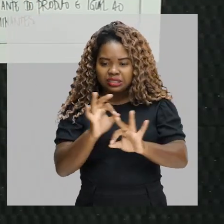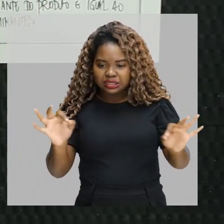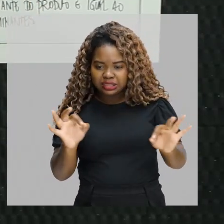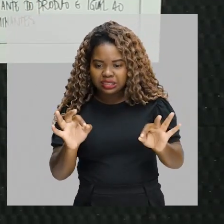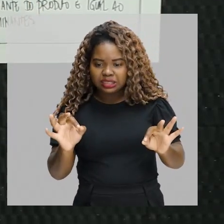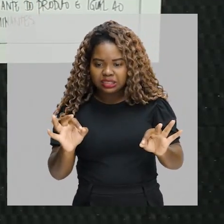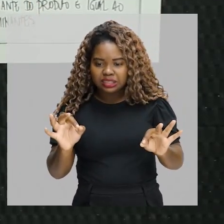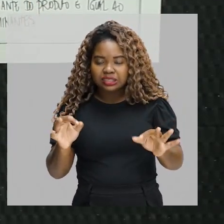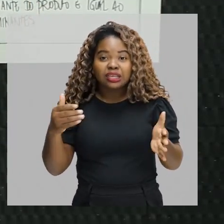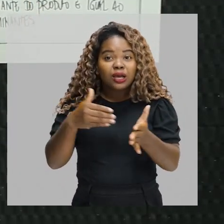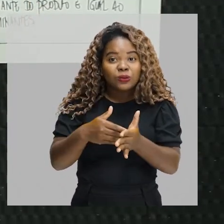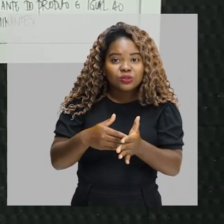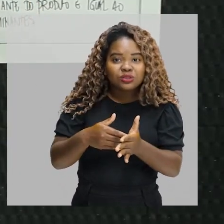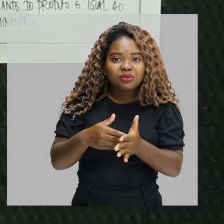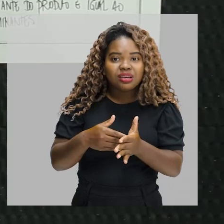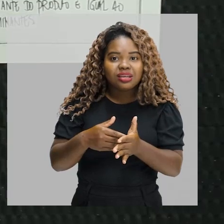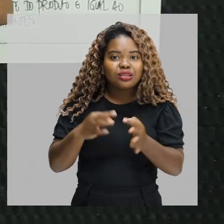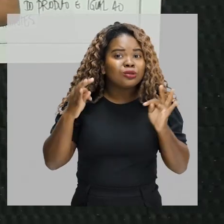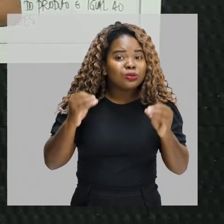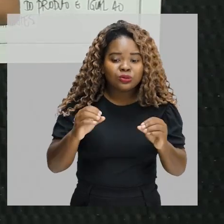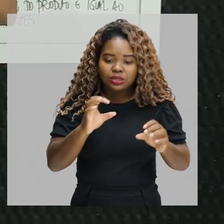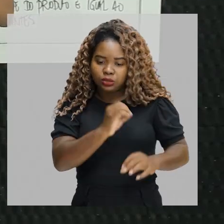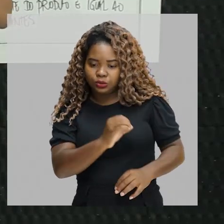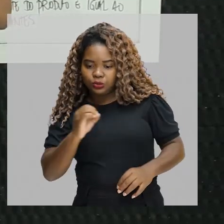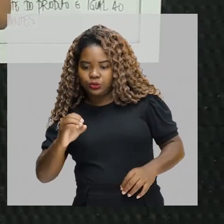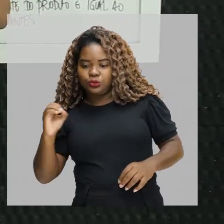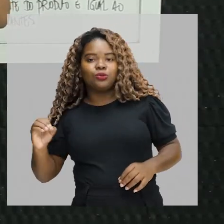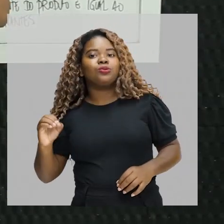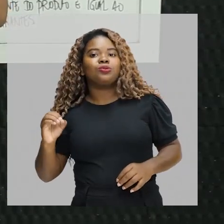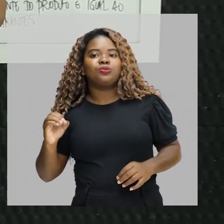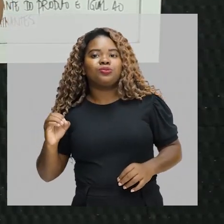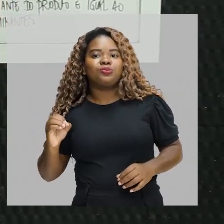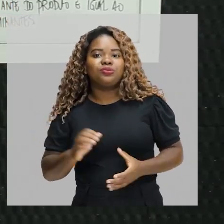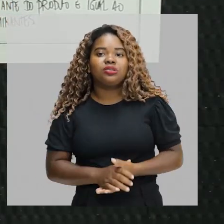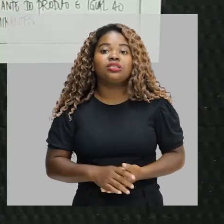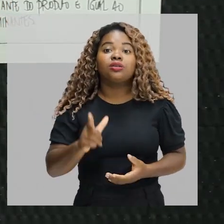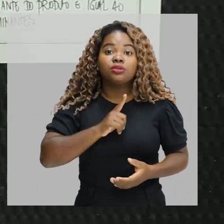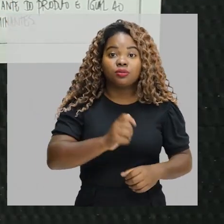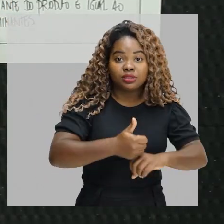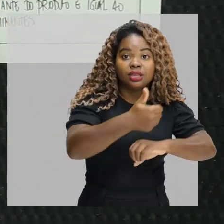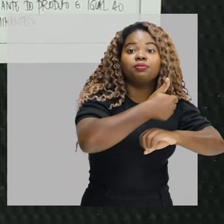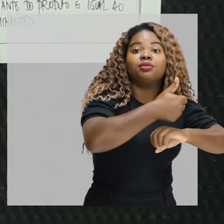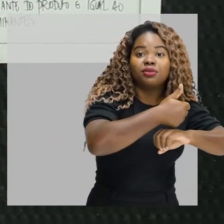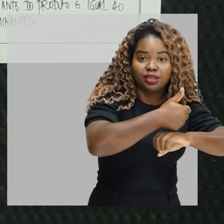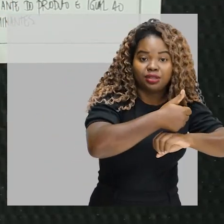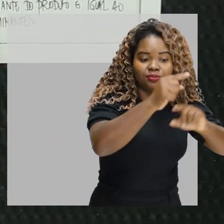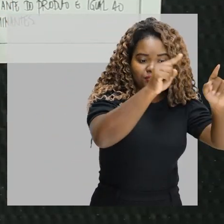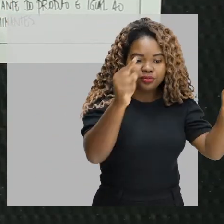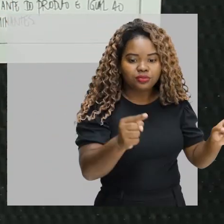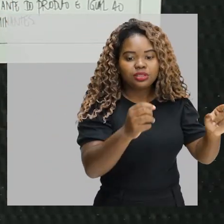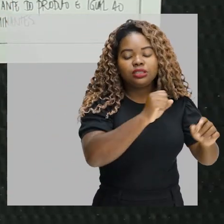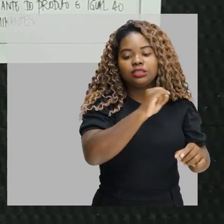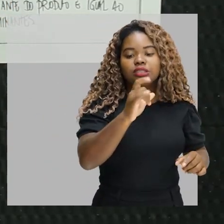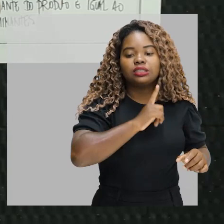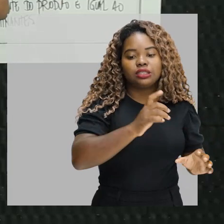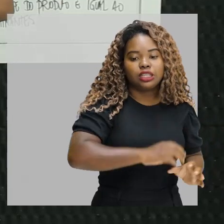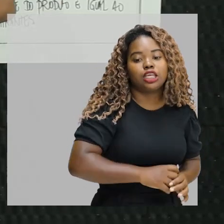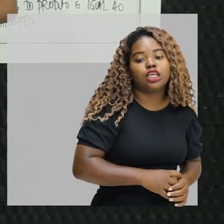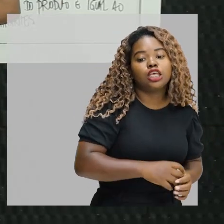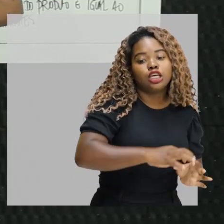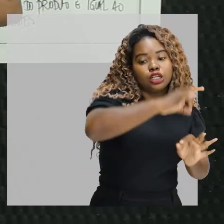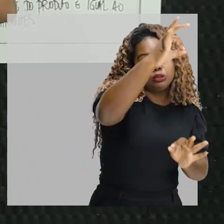colunas todos iguais a zero. Beleza? Então, duas situações. Primeiro, se possui duas linhas ou colunas